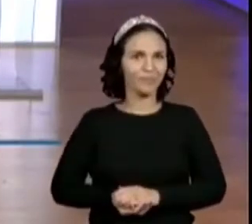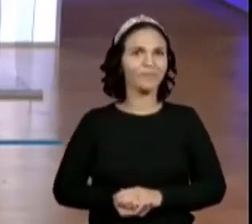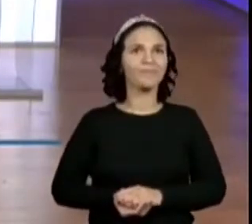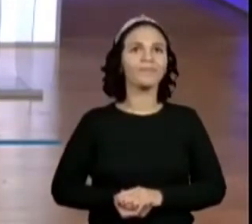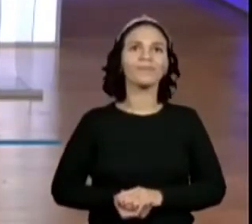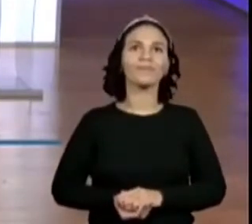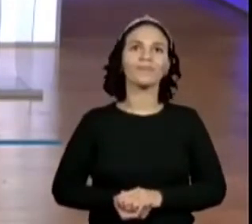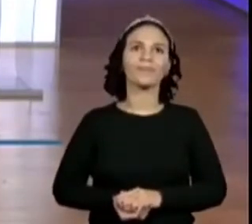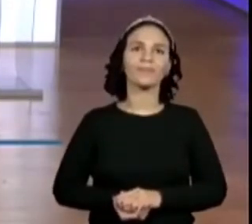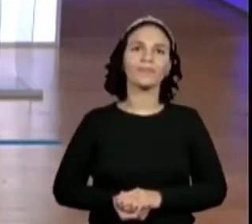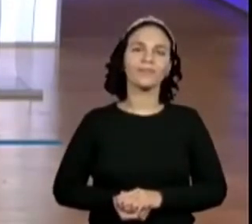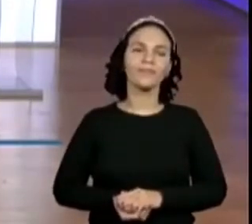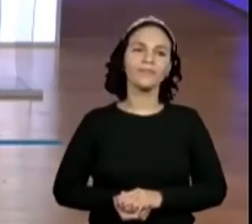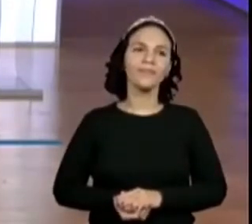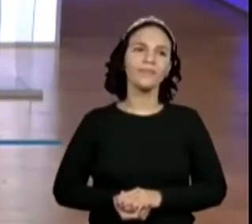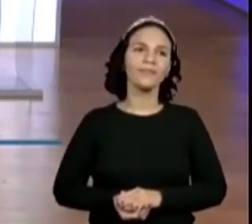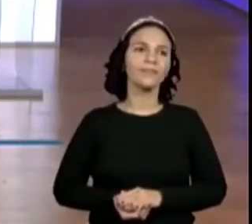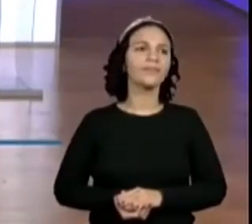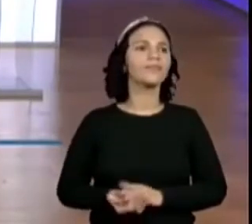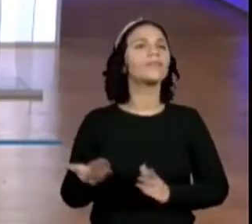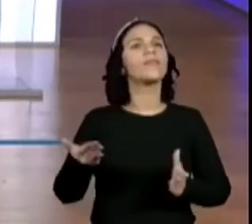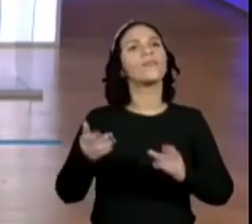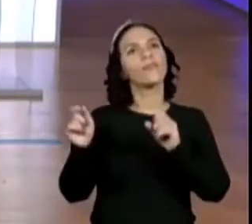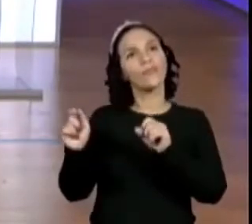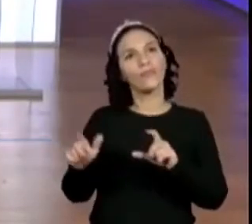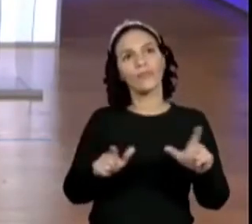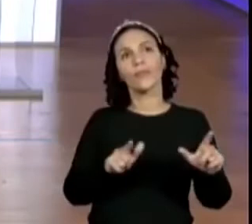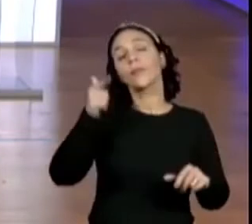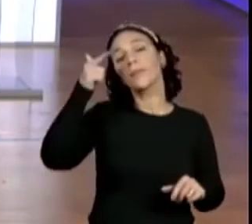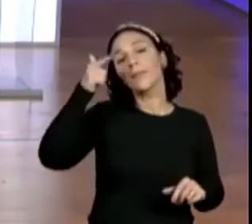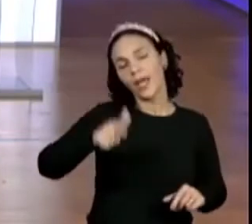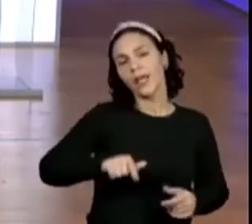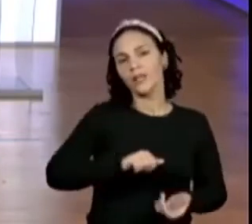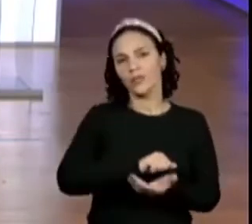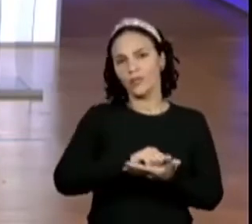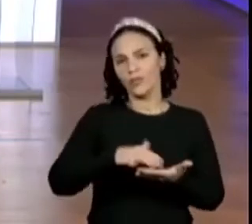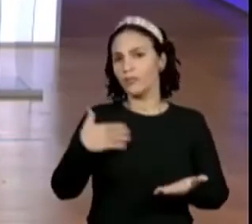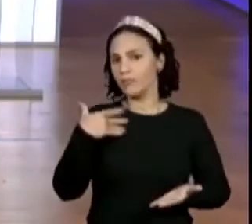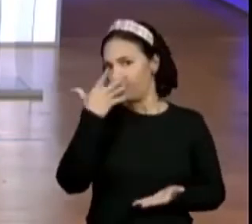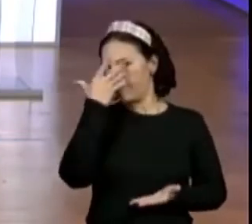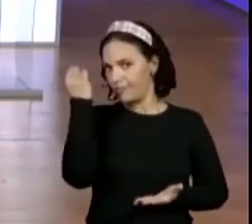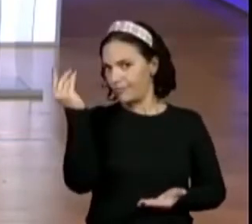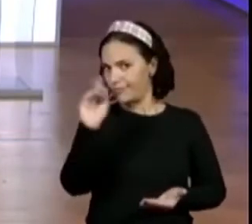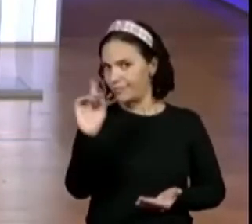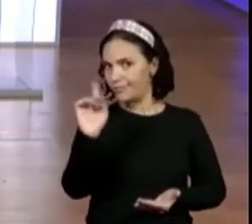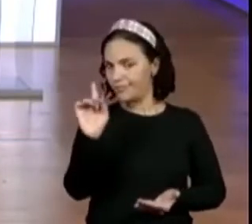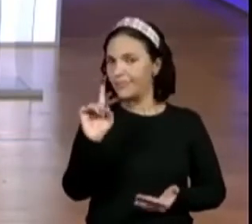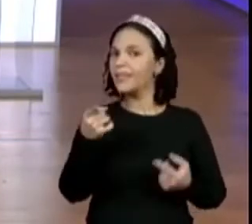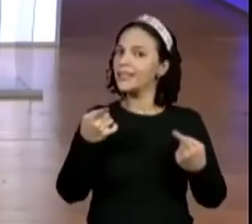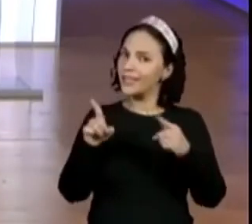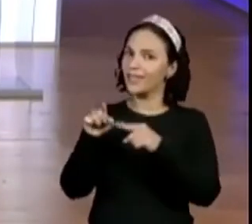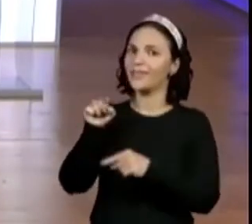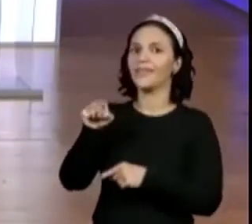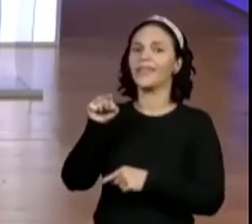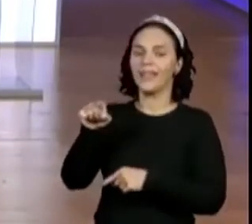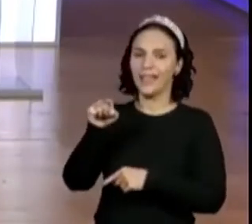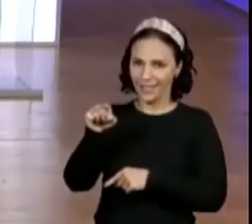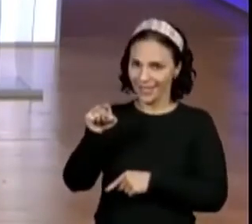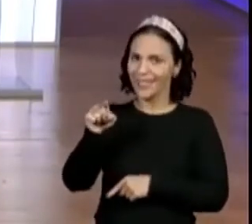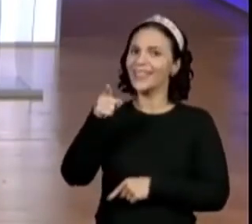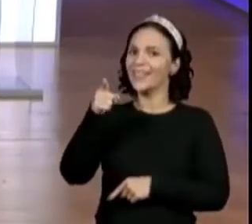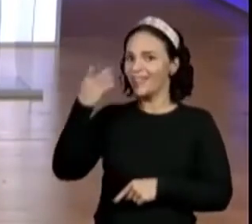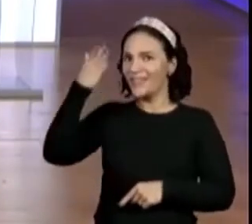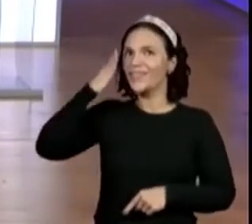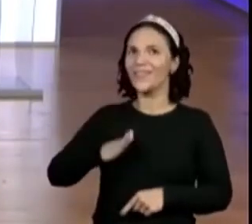Olha só, vamos passar? A gente tem mais uma atividade e eu não esqueci não, viu, professora Fran, tem o seu desafio. Que negócio é esse?